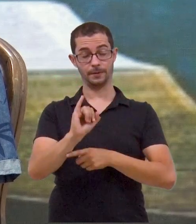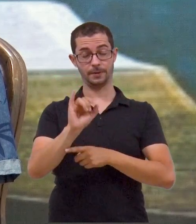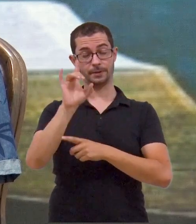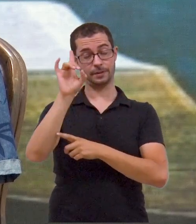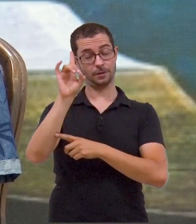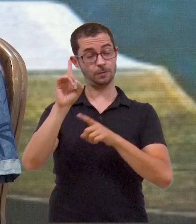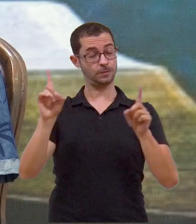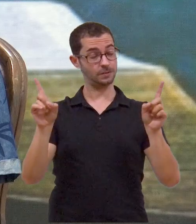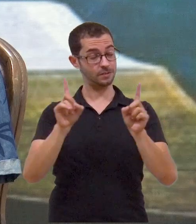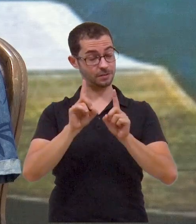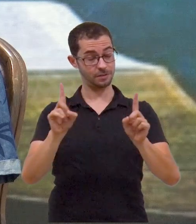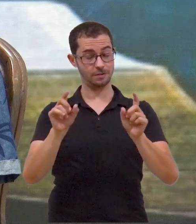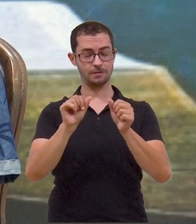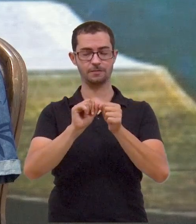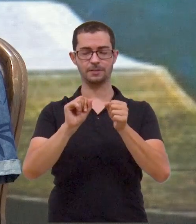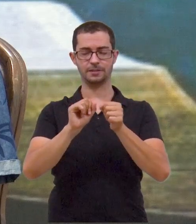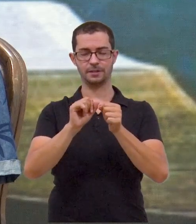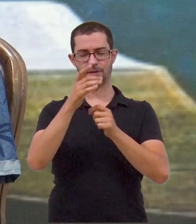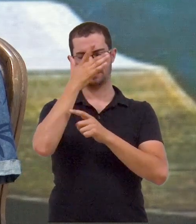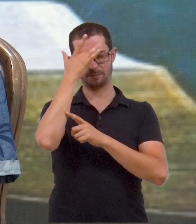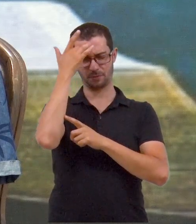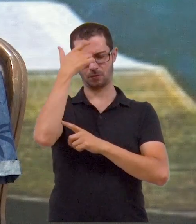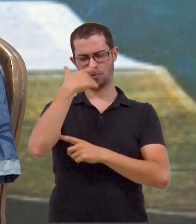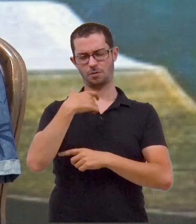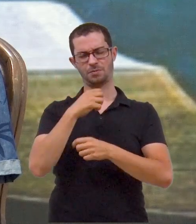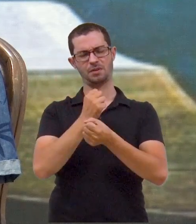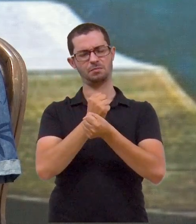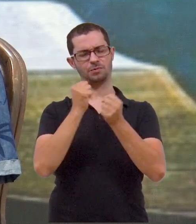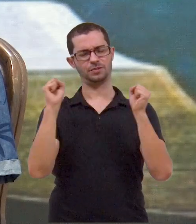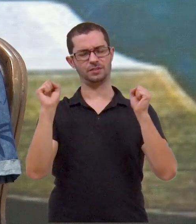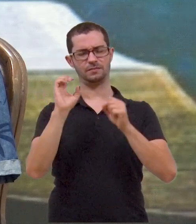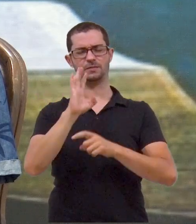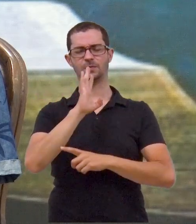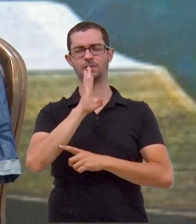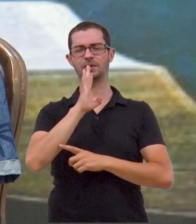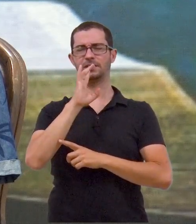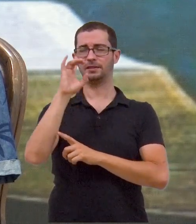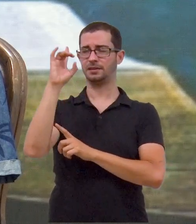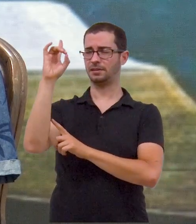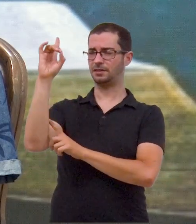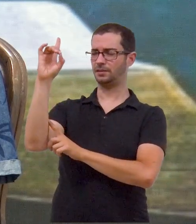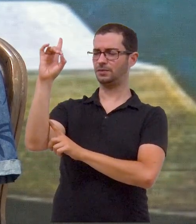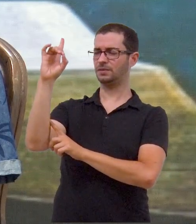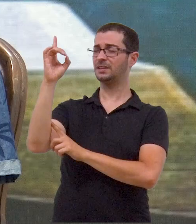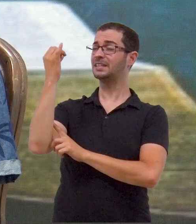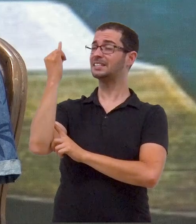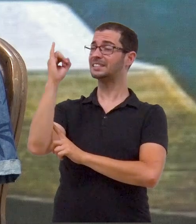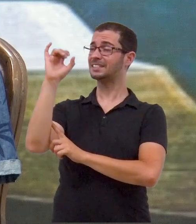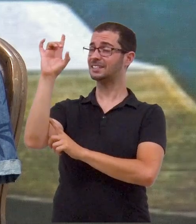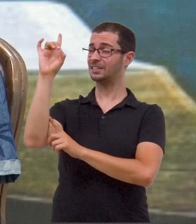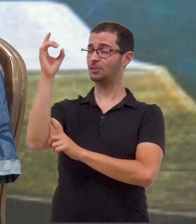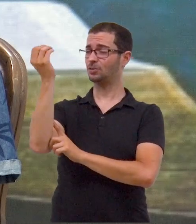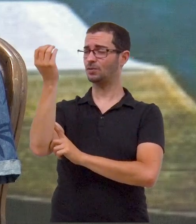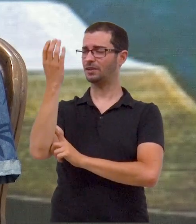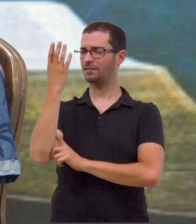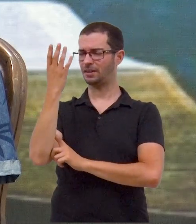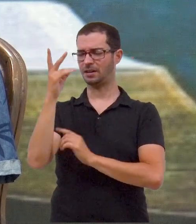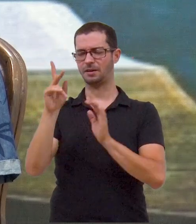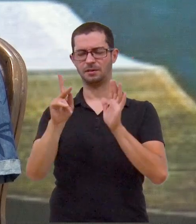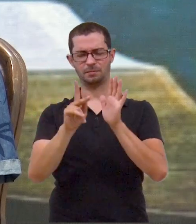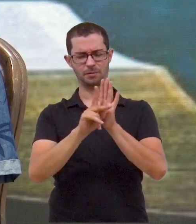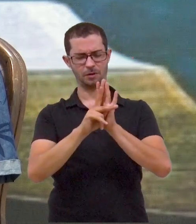sabemos que é impossível para o homem conhecer ao Senhor. Se o Senhor não revelar, Pai, a ti mesmo, o teu Filho Jesus